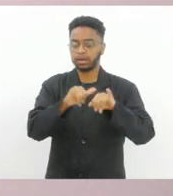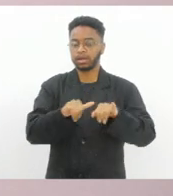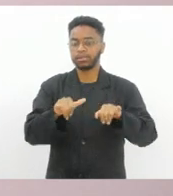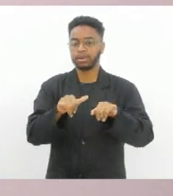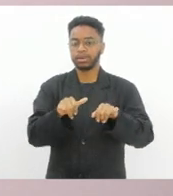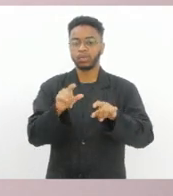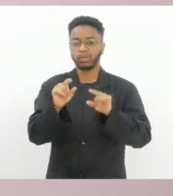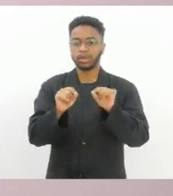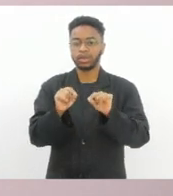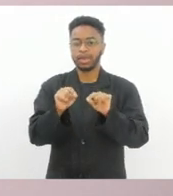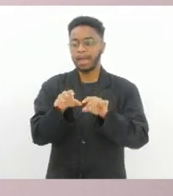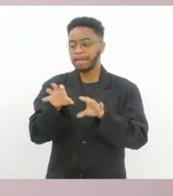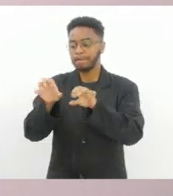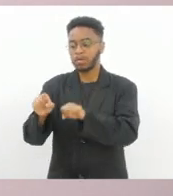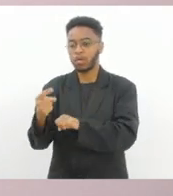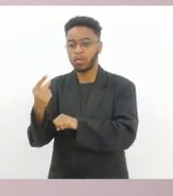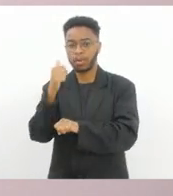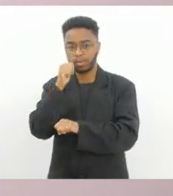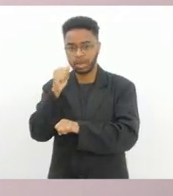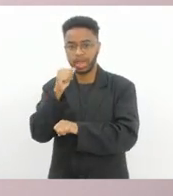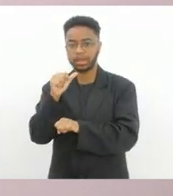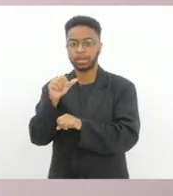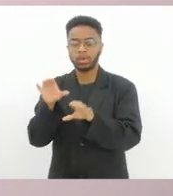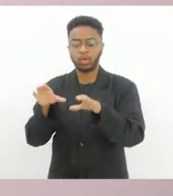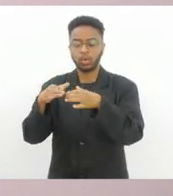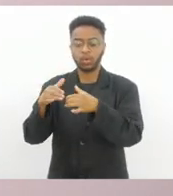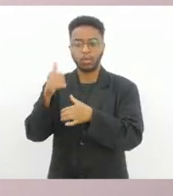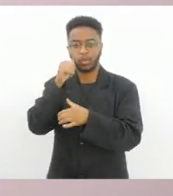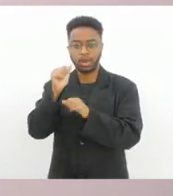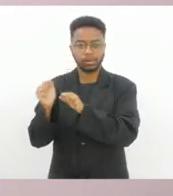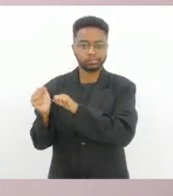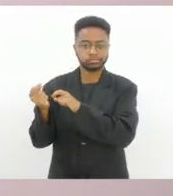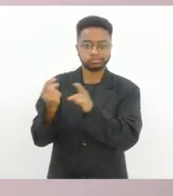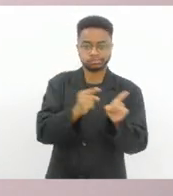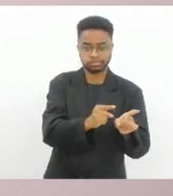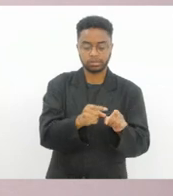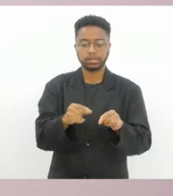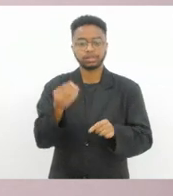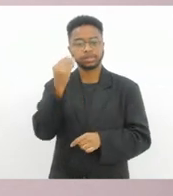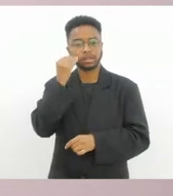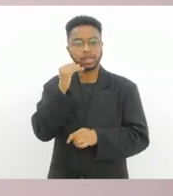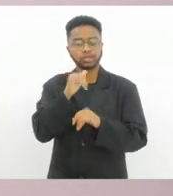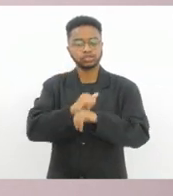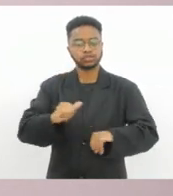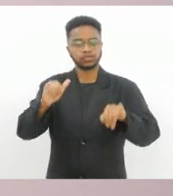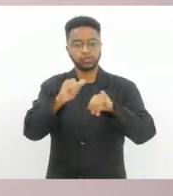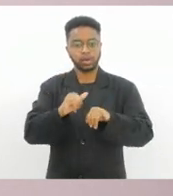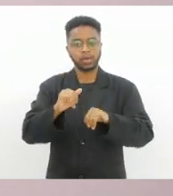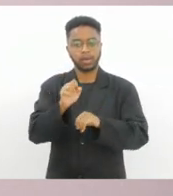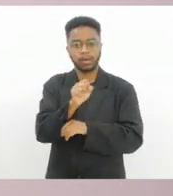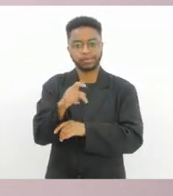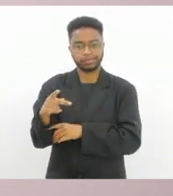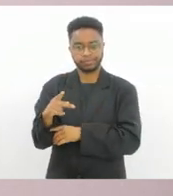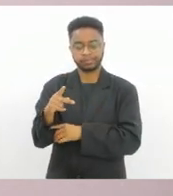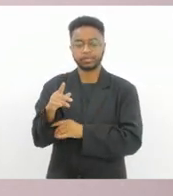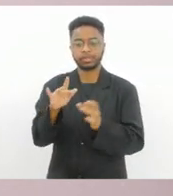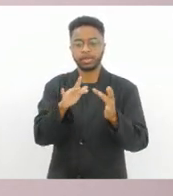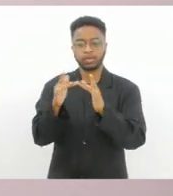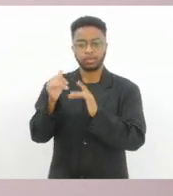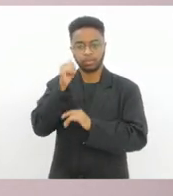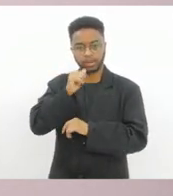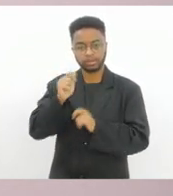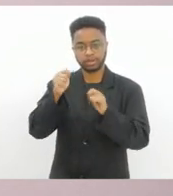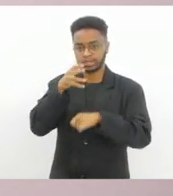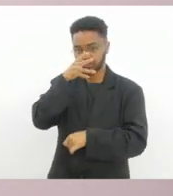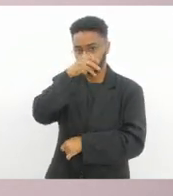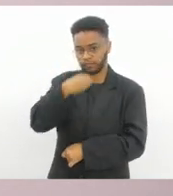denominada Mexeu com Uma, Mexeu com Rede Mulher, com o intuito de divulgar o aplicativo Rede Mulher, uma ferramenta digital que pode salvar